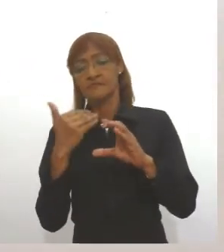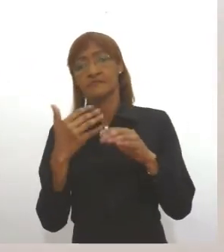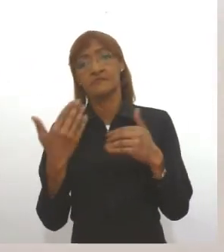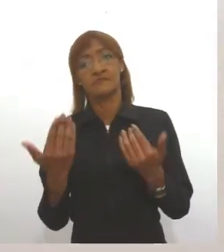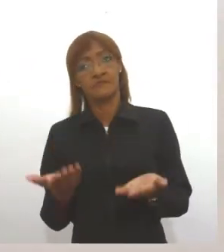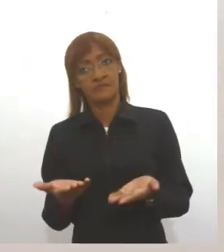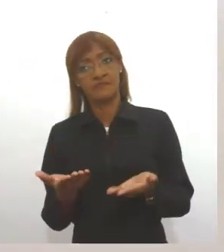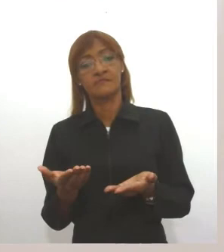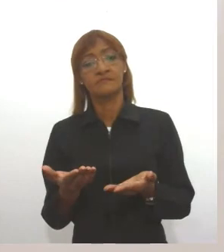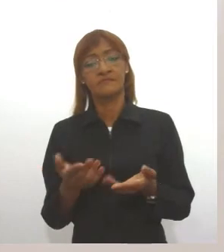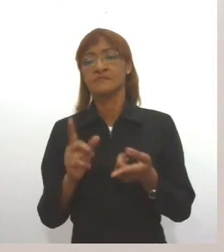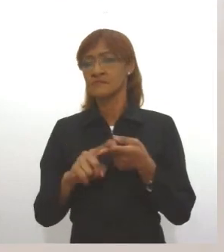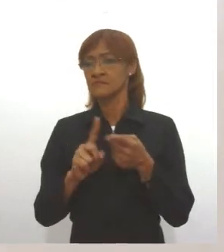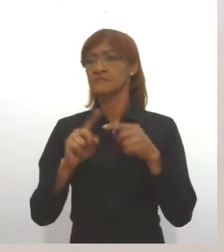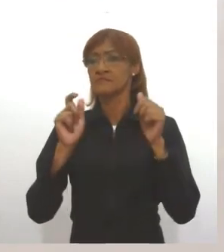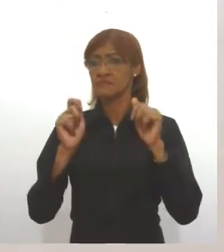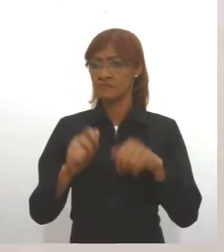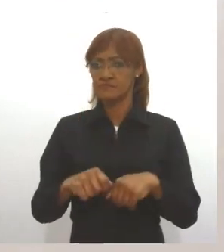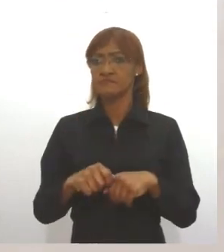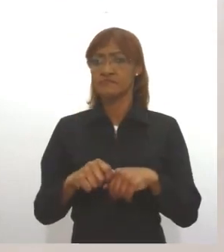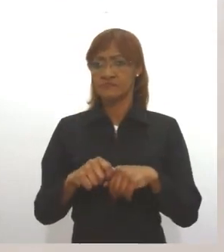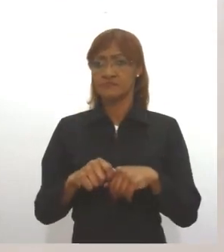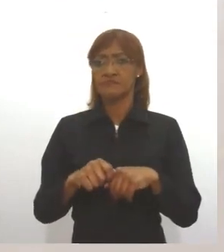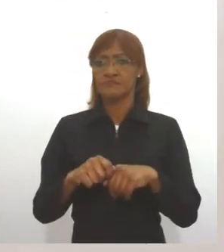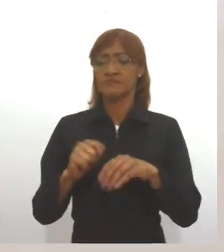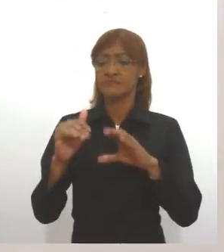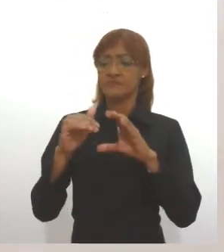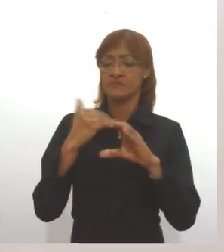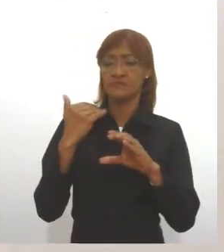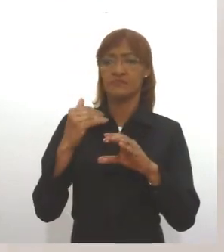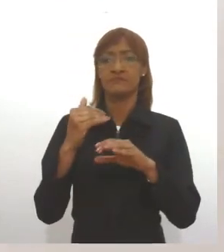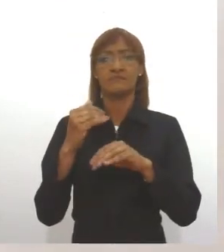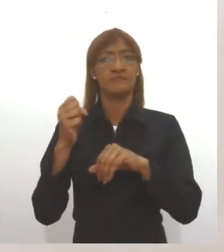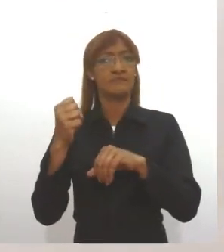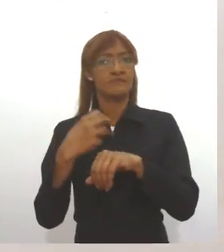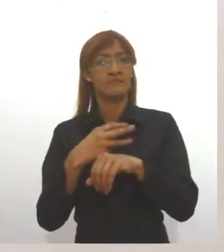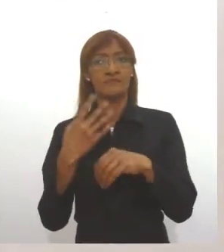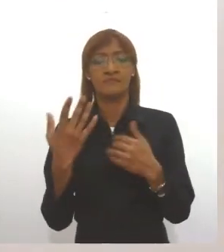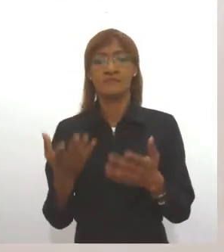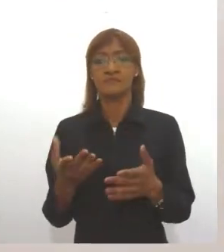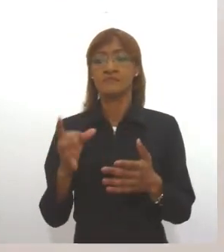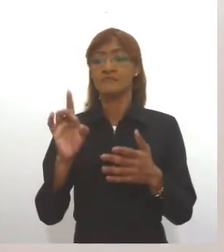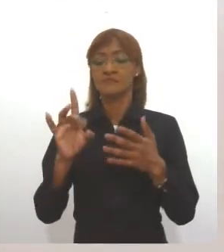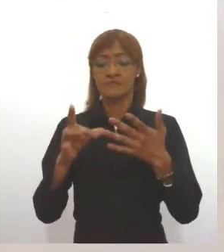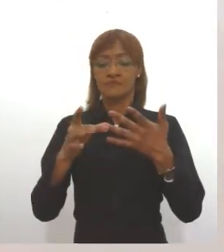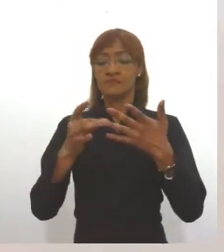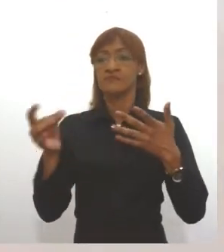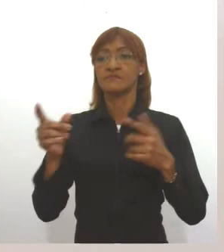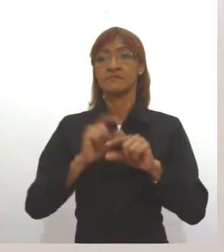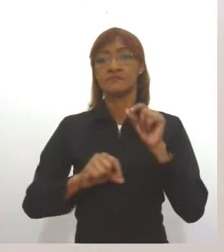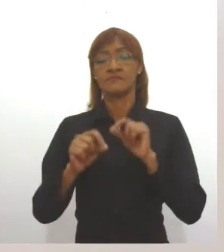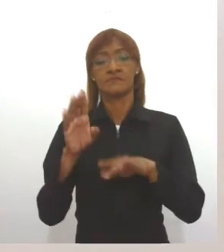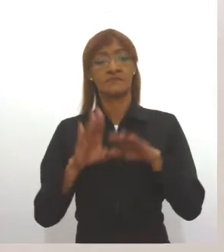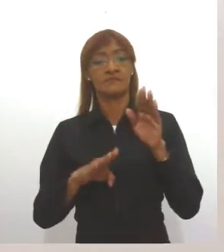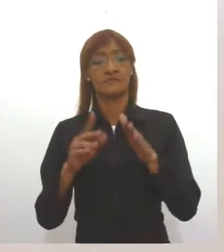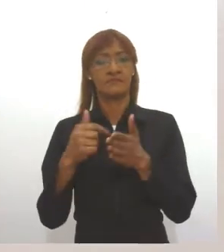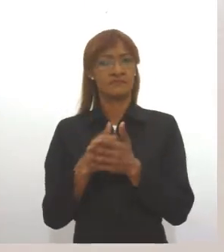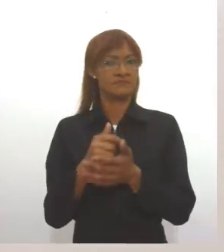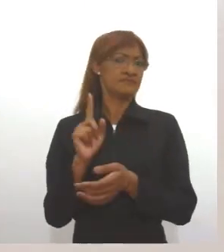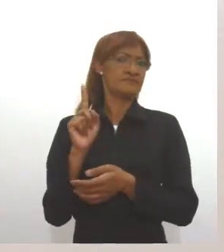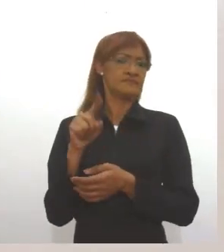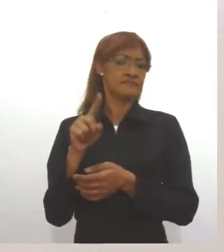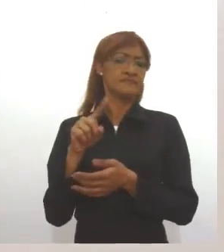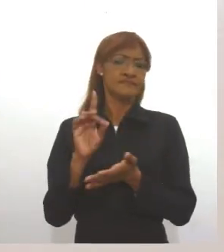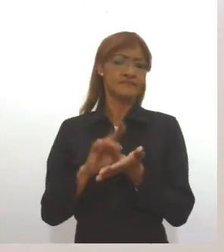outras formas também de contato com o CVV, que é um serviço, assim, só para destacar, as pessoas às vezes perguntam, né? Será que funciona? Será